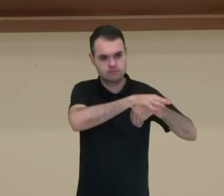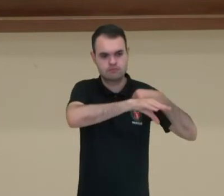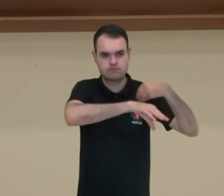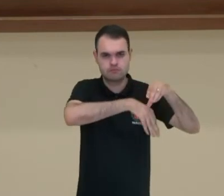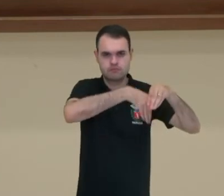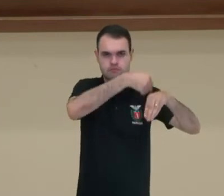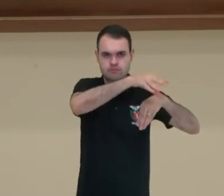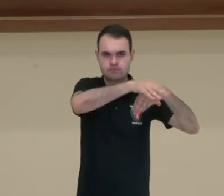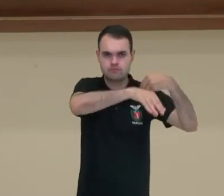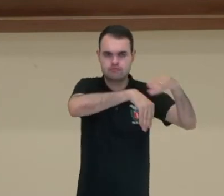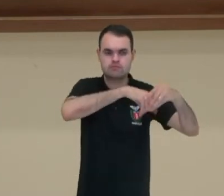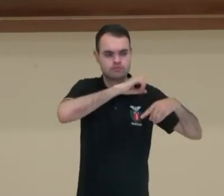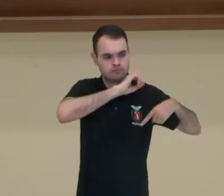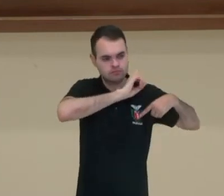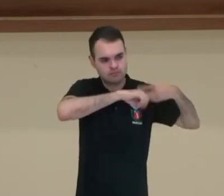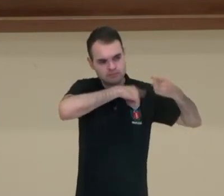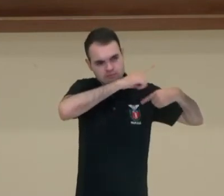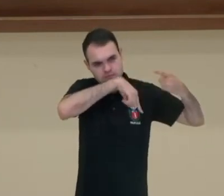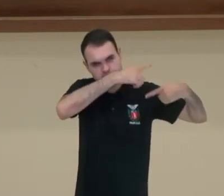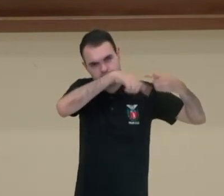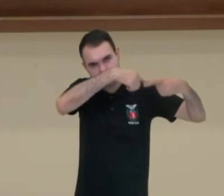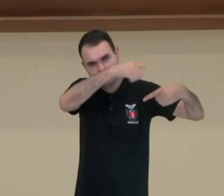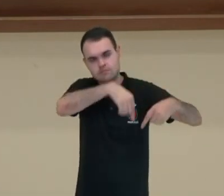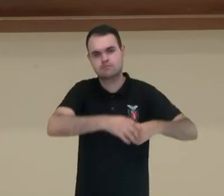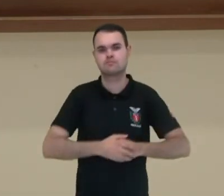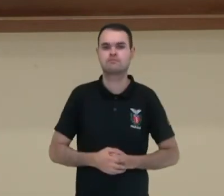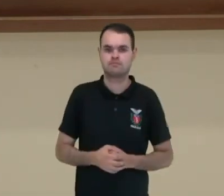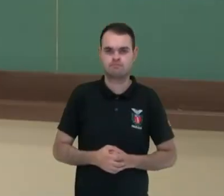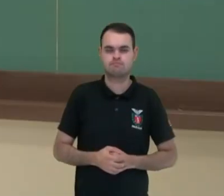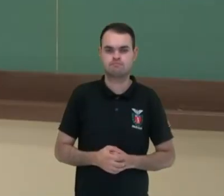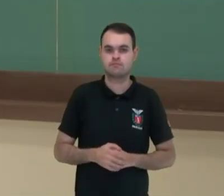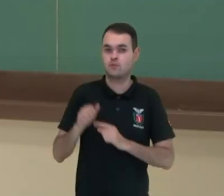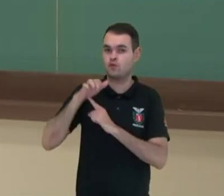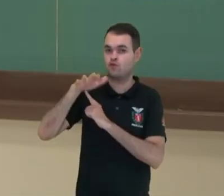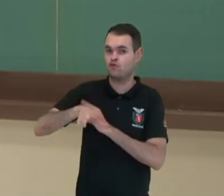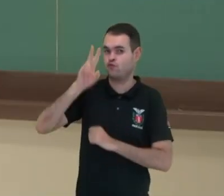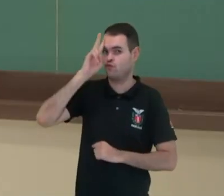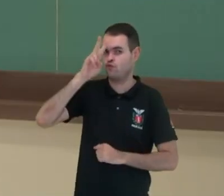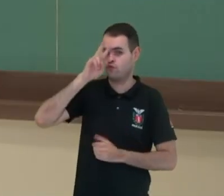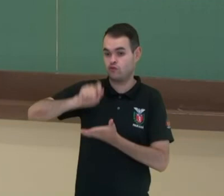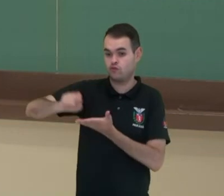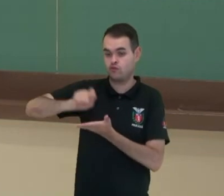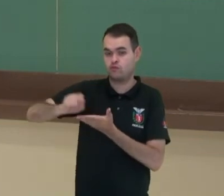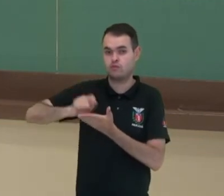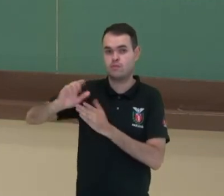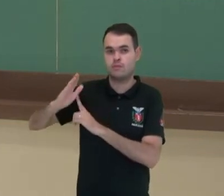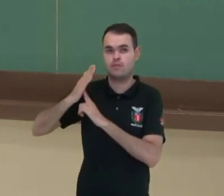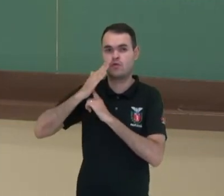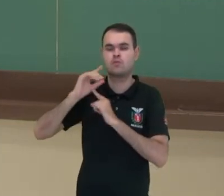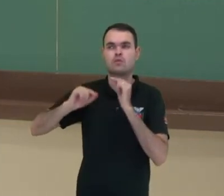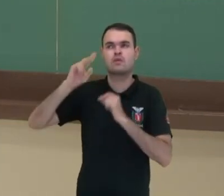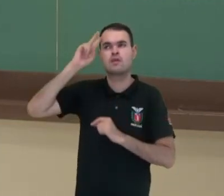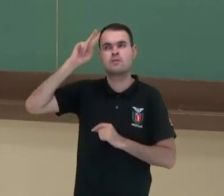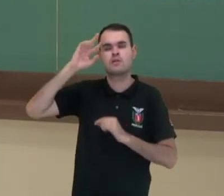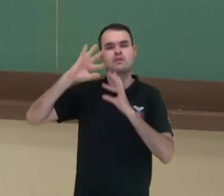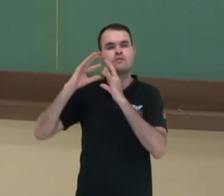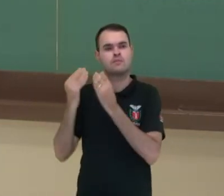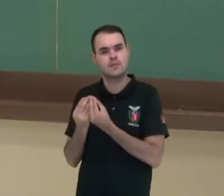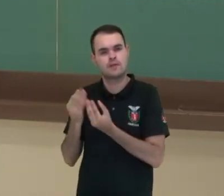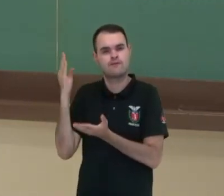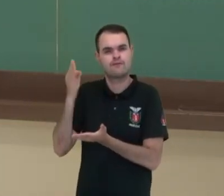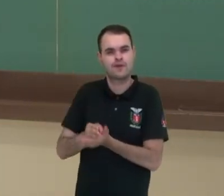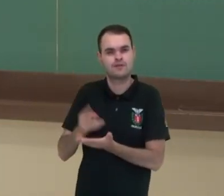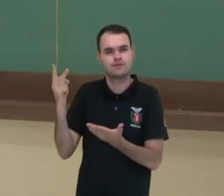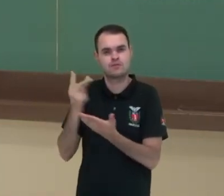de pai para filho, de geração em geração. As fontes históricas escritas nos revelam lembranças de família, fatos